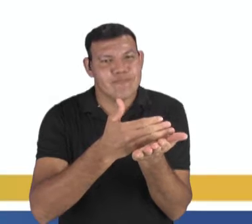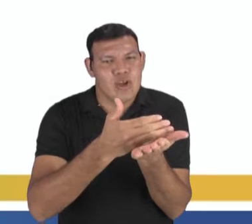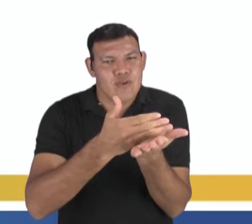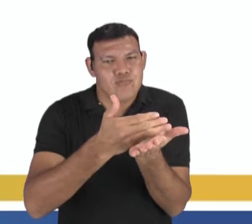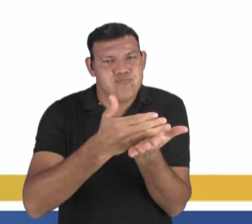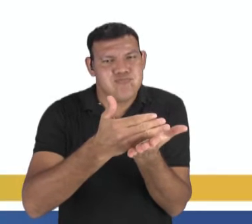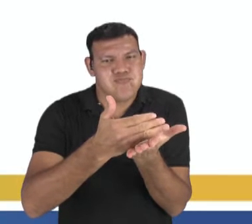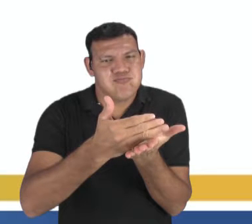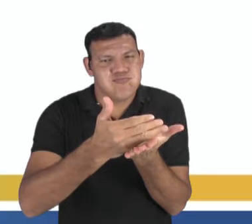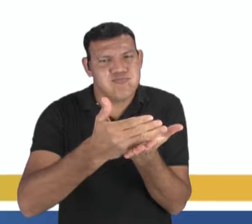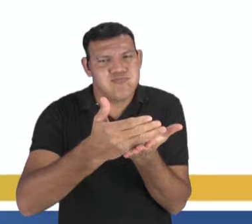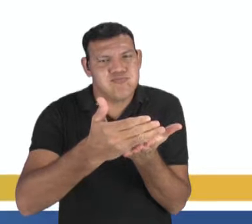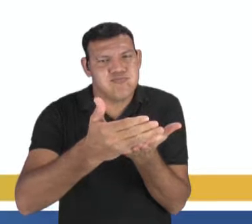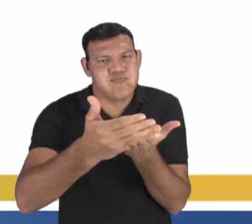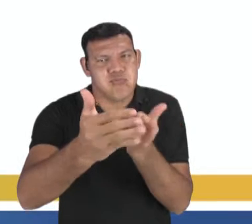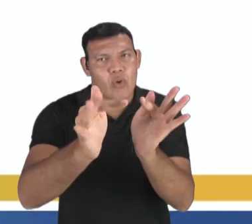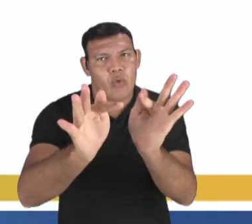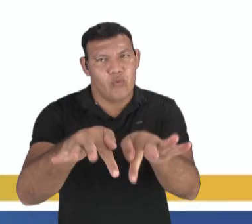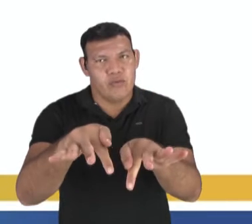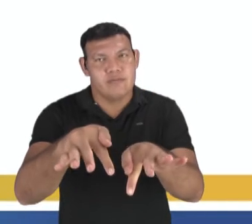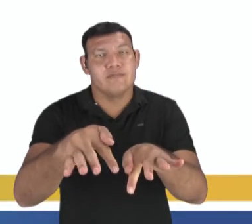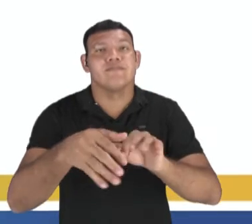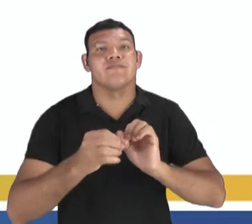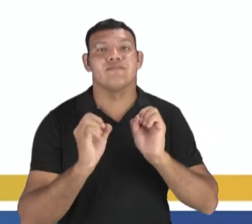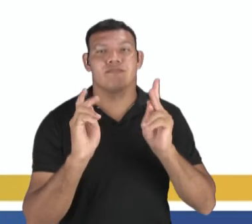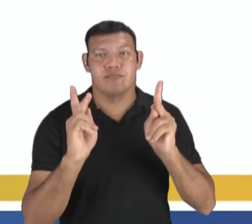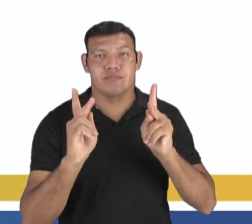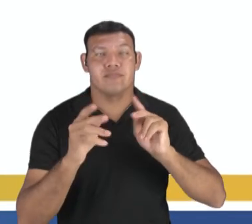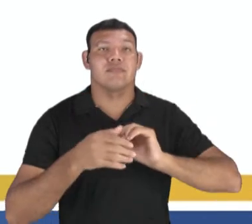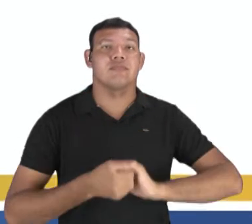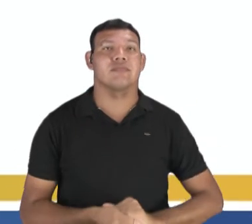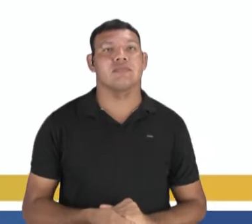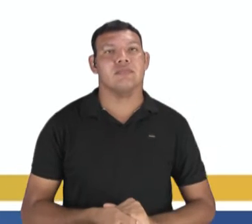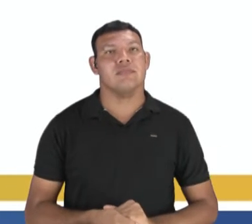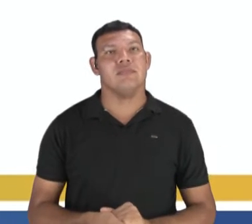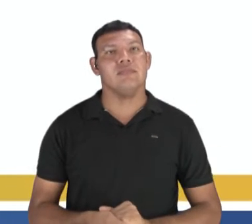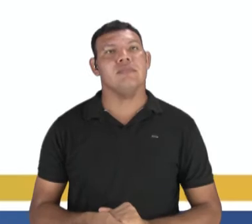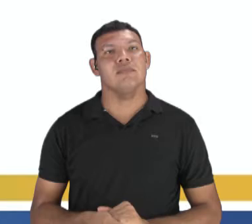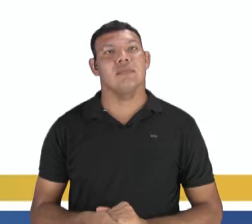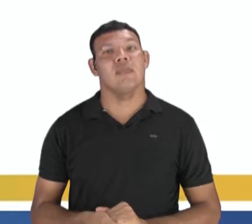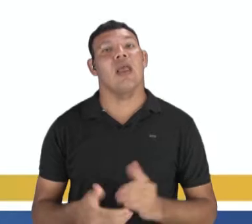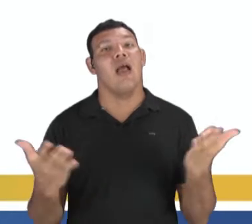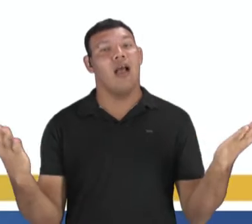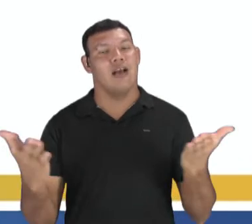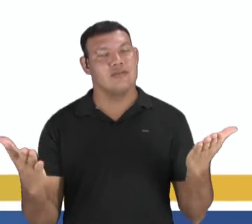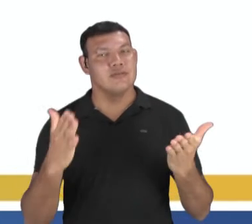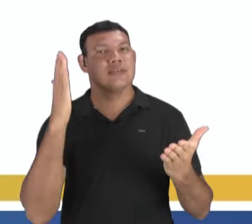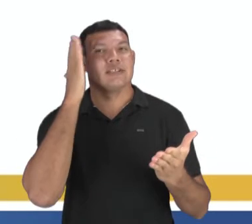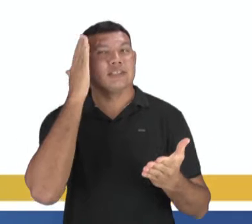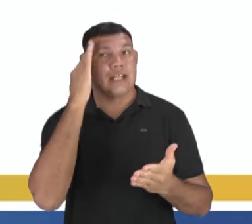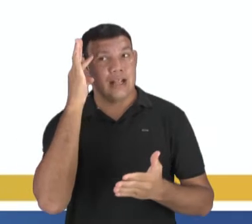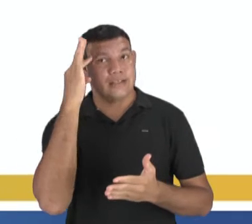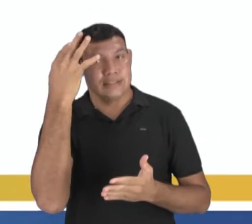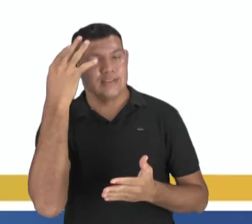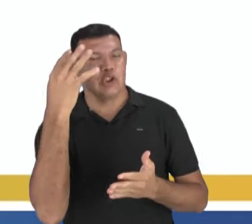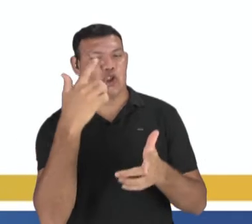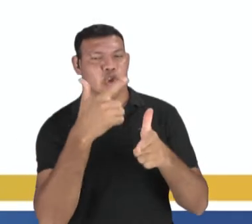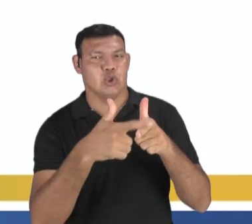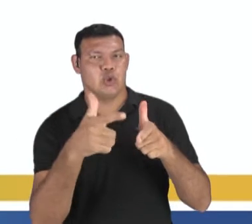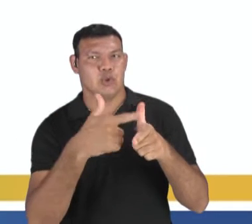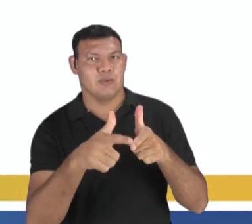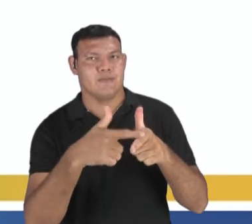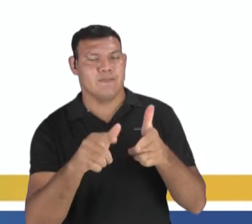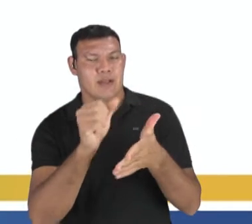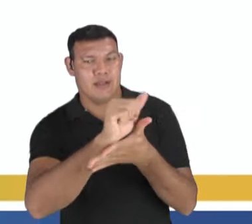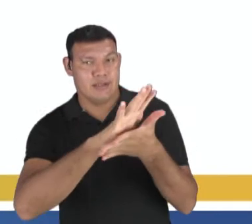ela tem que ser igual à quantidade de movimento final, certo? Isso serve para a gente resolver o nosso probleminha, tá?